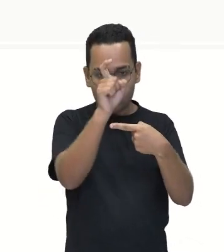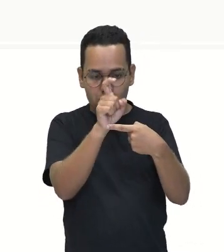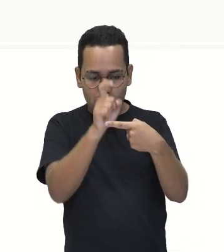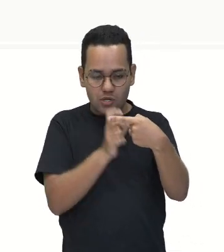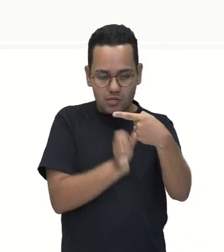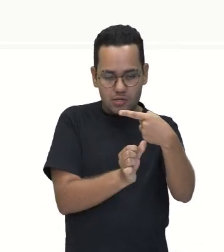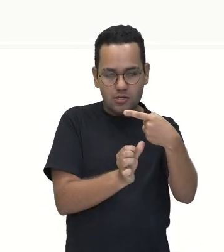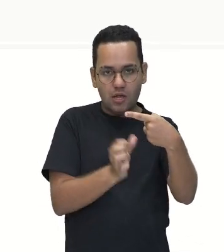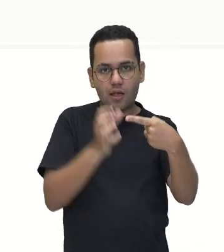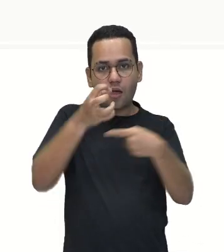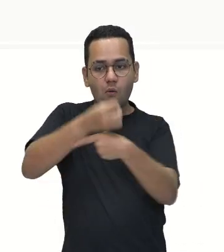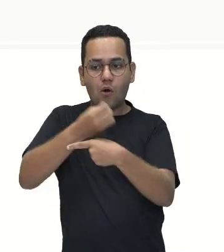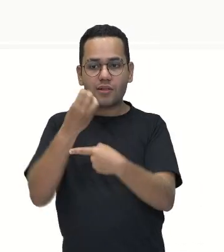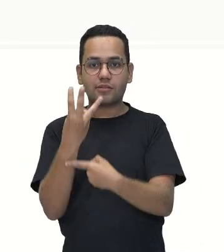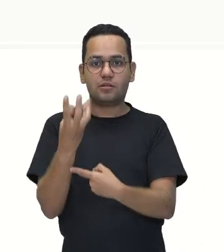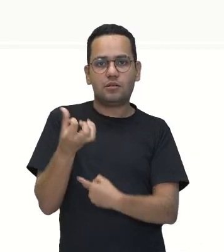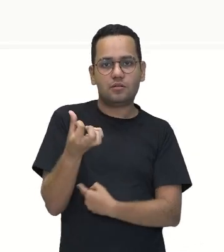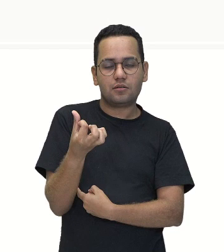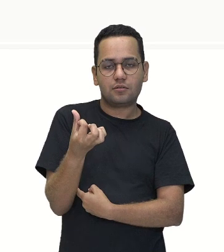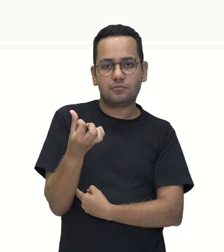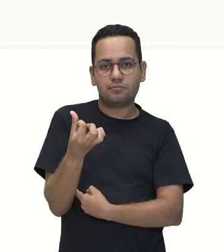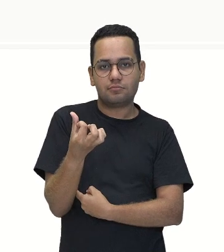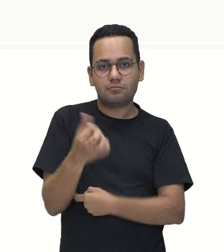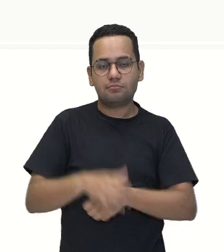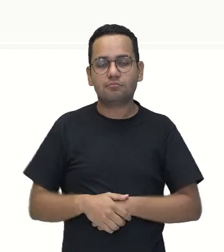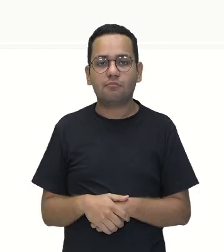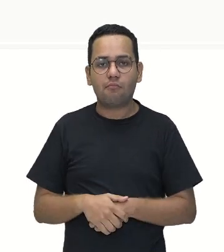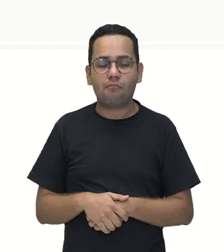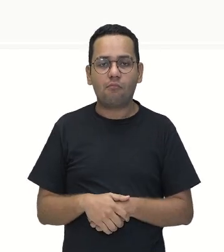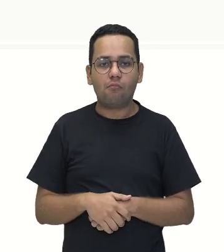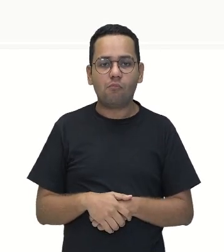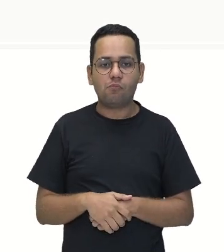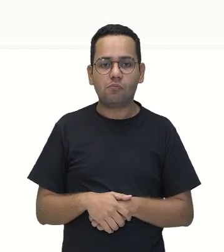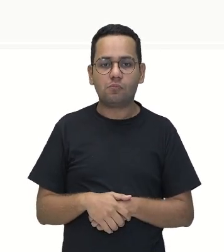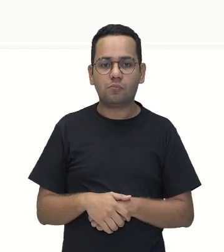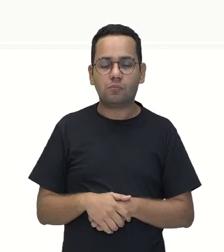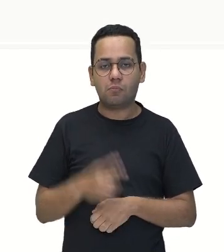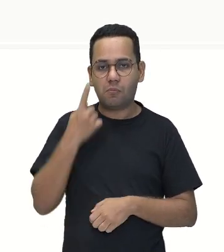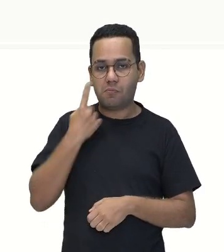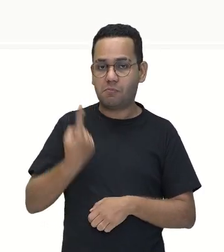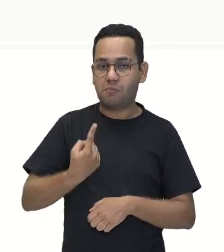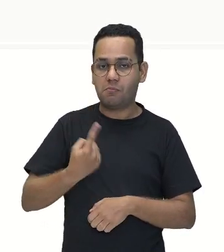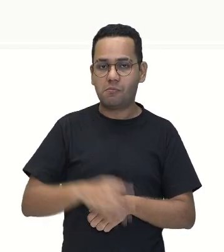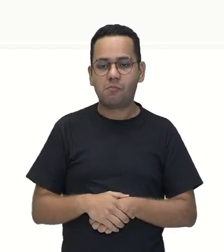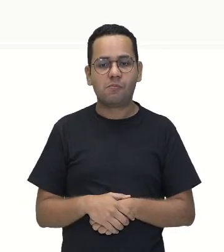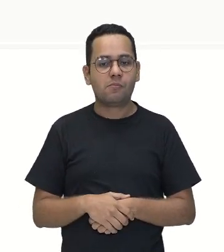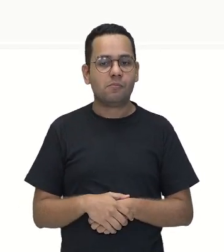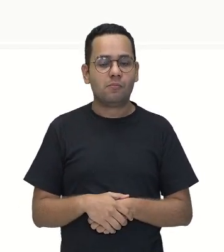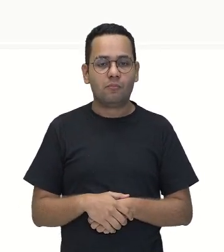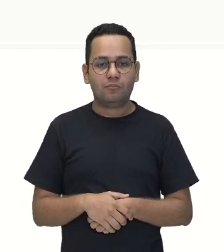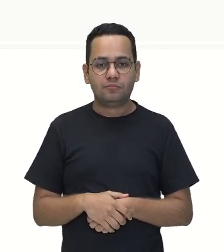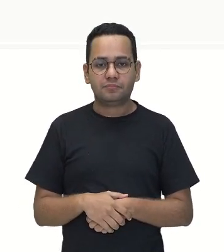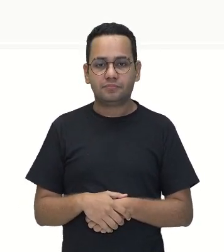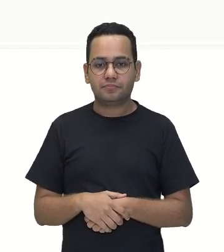é igual 36 tá 1 so 6 elev x =